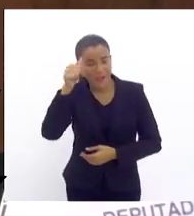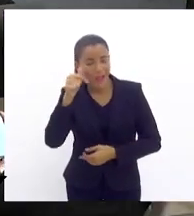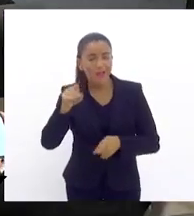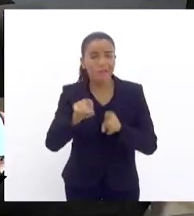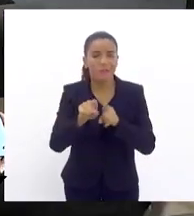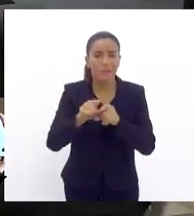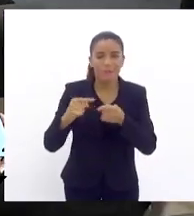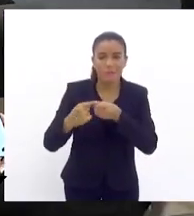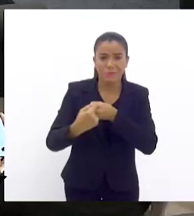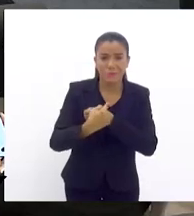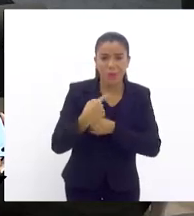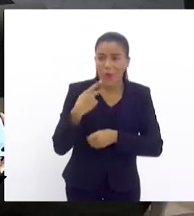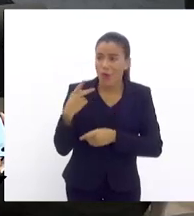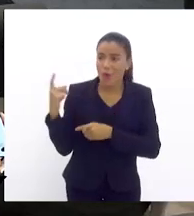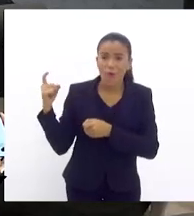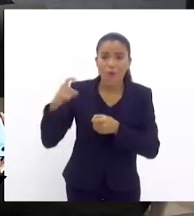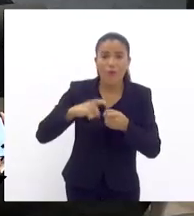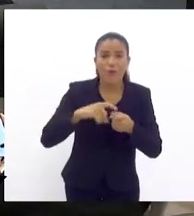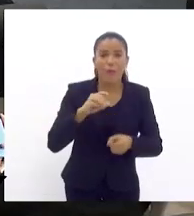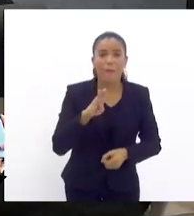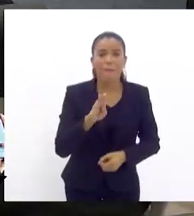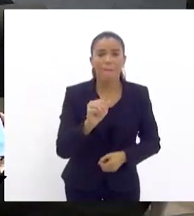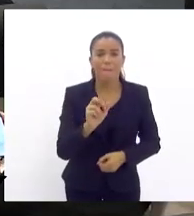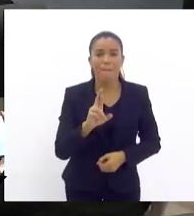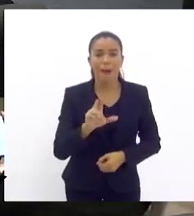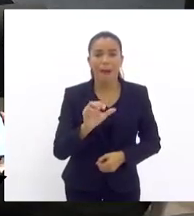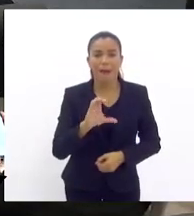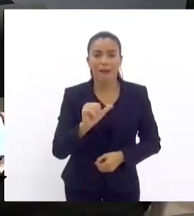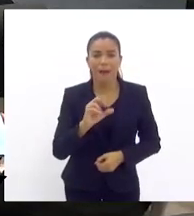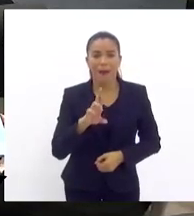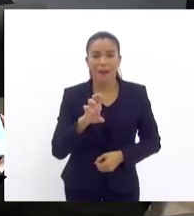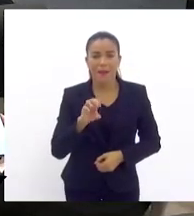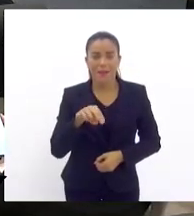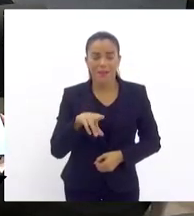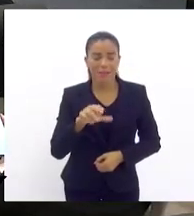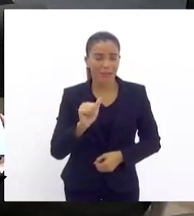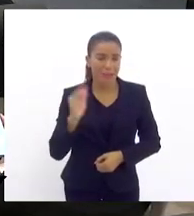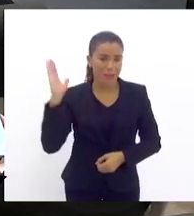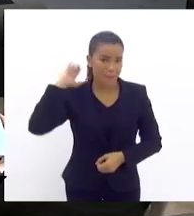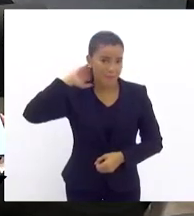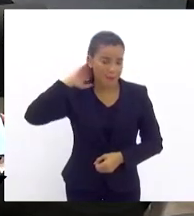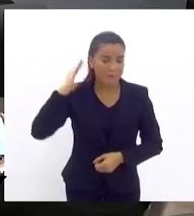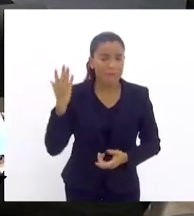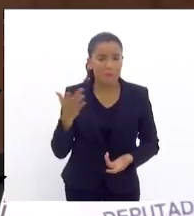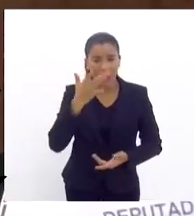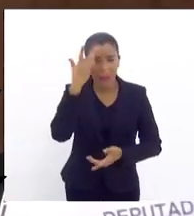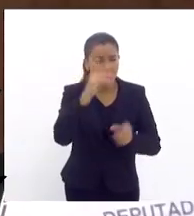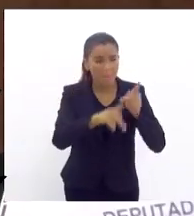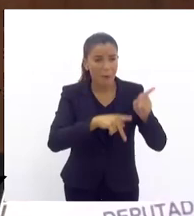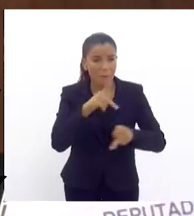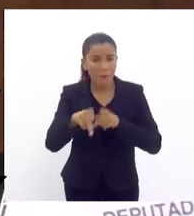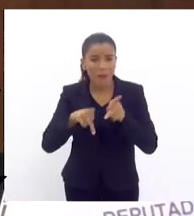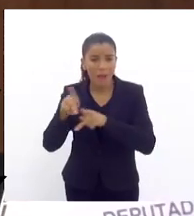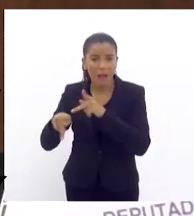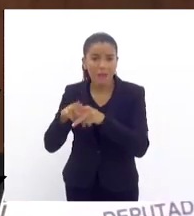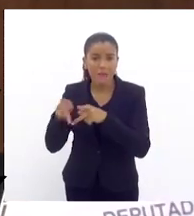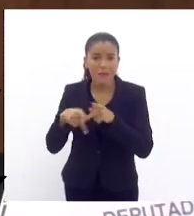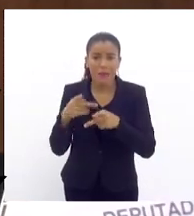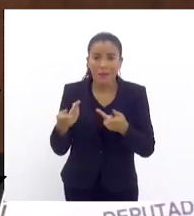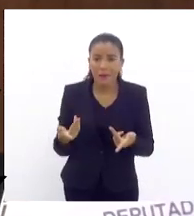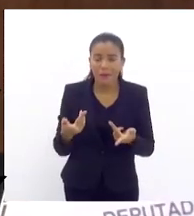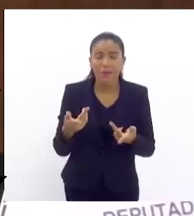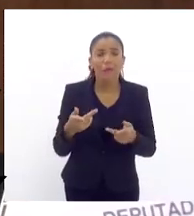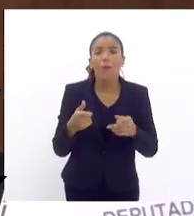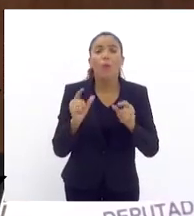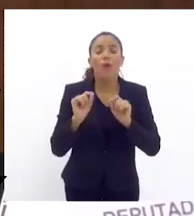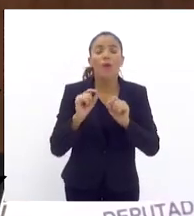municípios. Eu acabei de voltar de Barcarena, que é no Pará. É a mesma Egeia que está lá. Tá bom, e a população está lá sem os índices